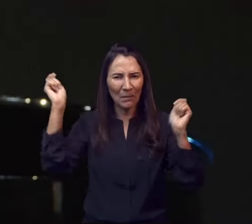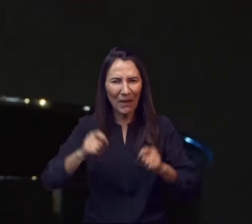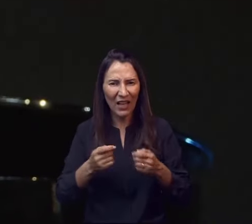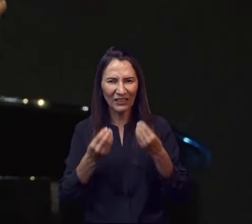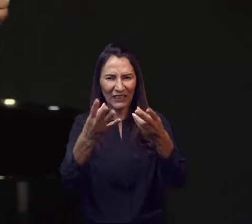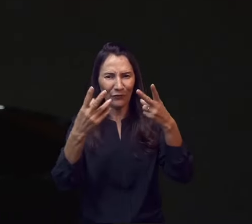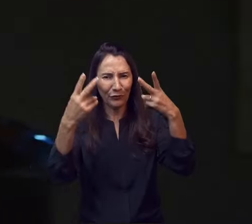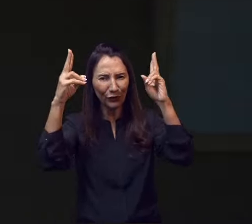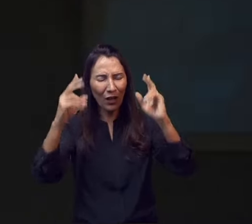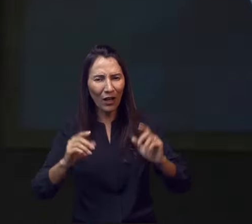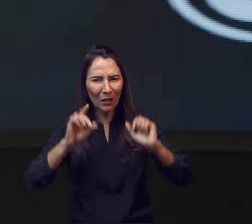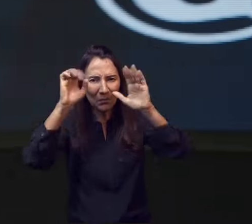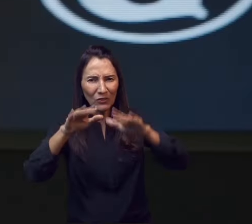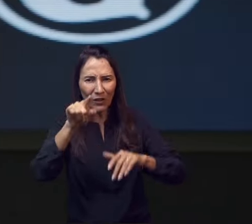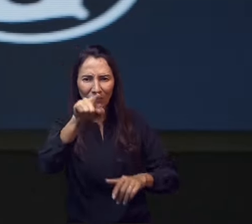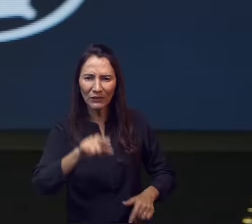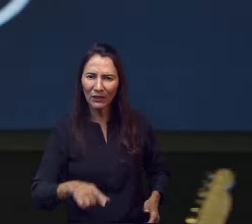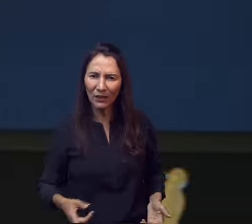te abençoar